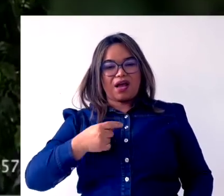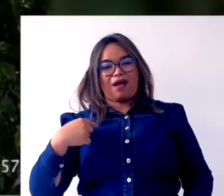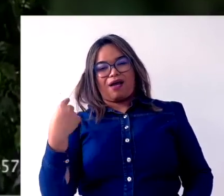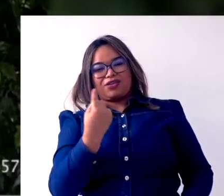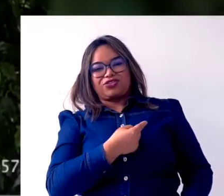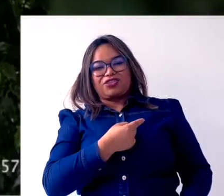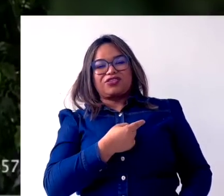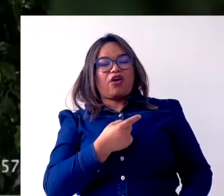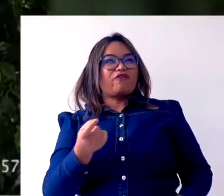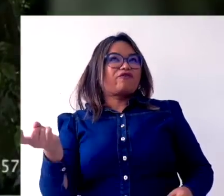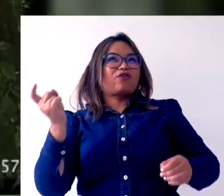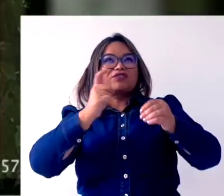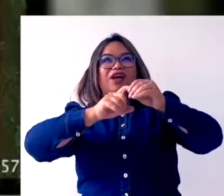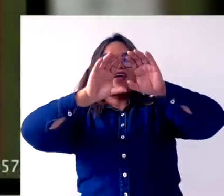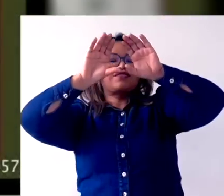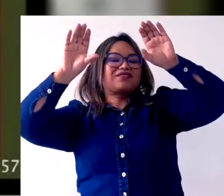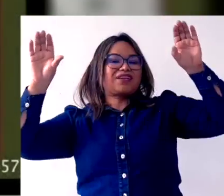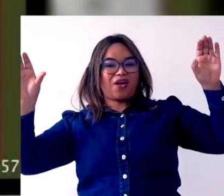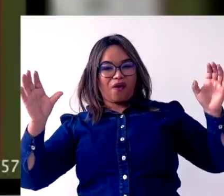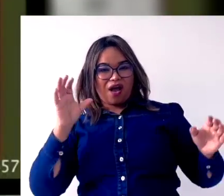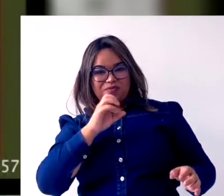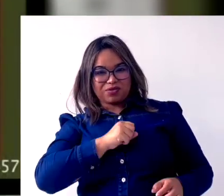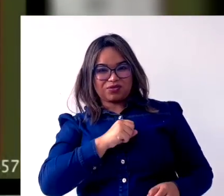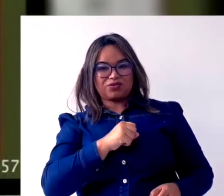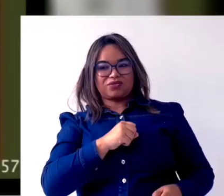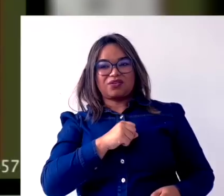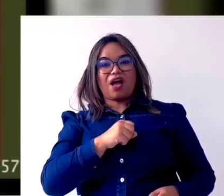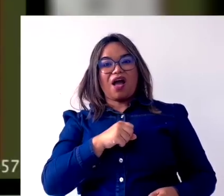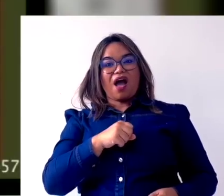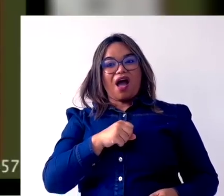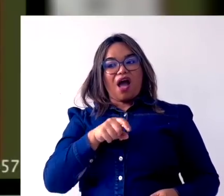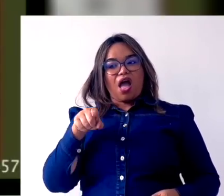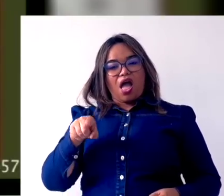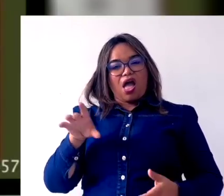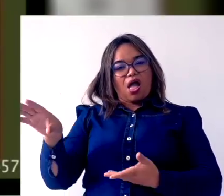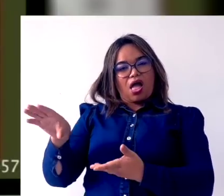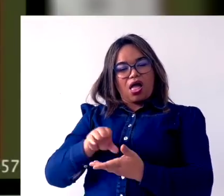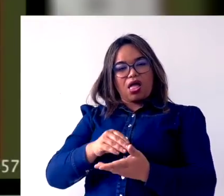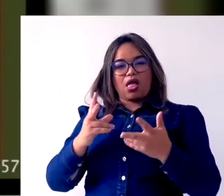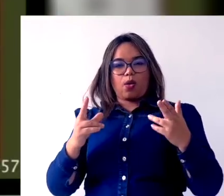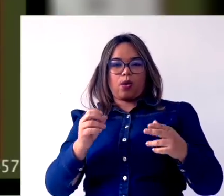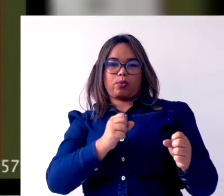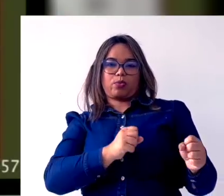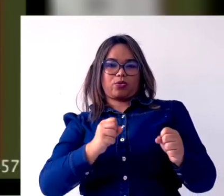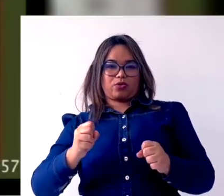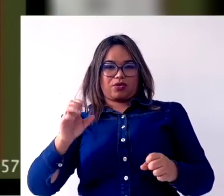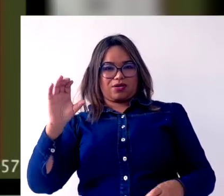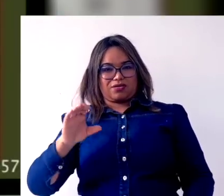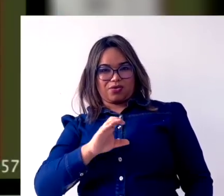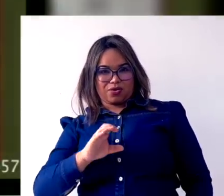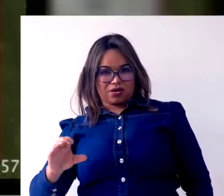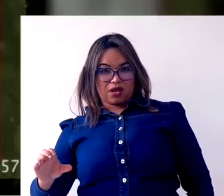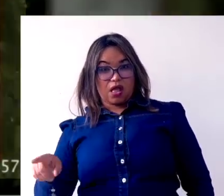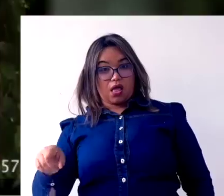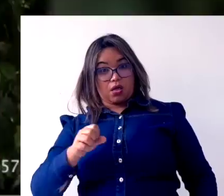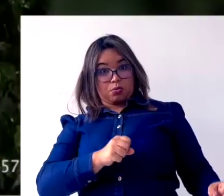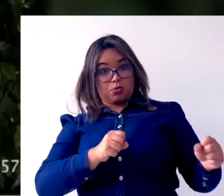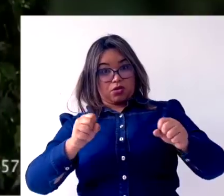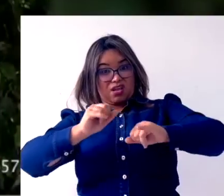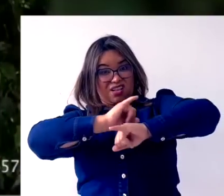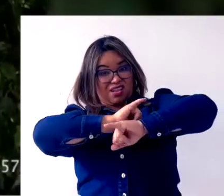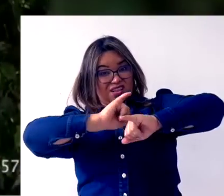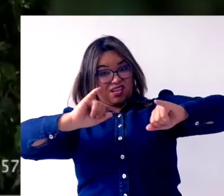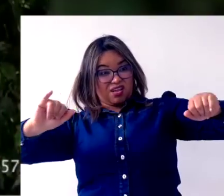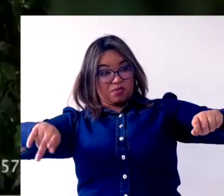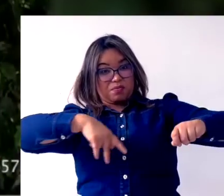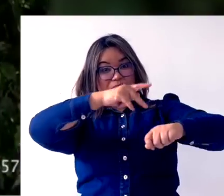Ele exercita todo o poder da primeira besta. Será que ele tem o poder de dizer às nações e aos indivíduos o que devem fazer?